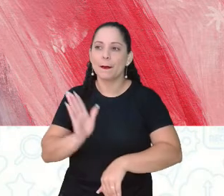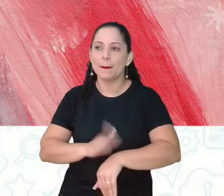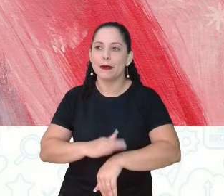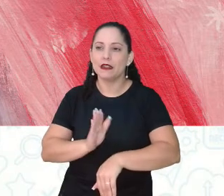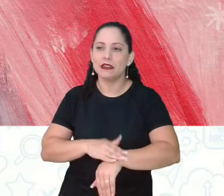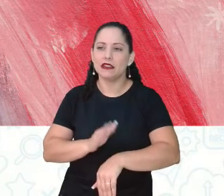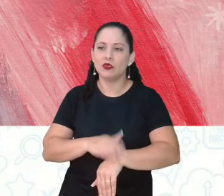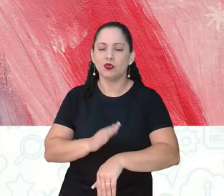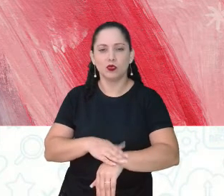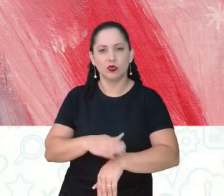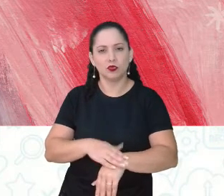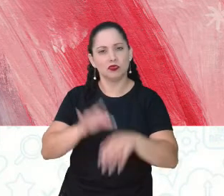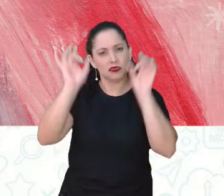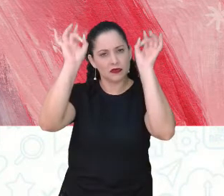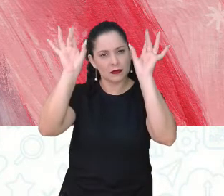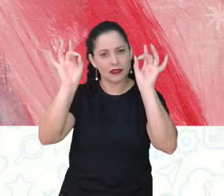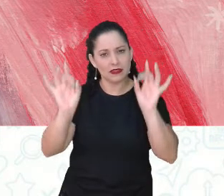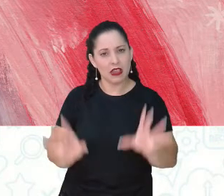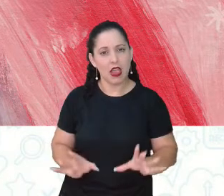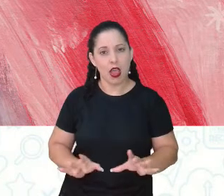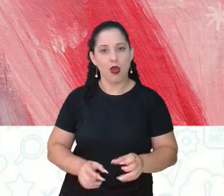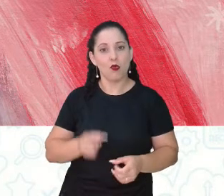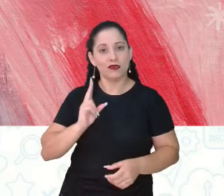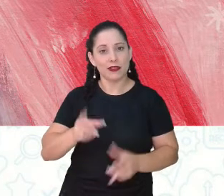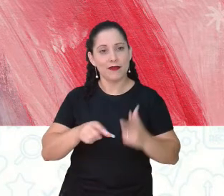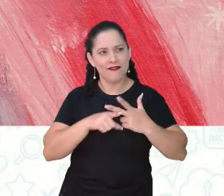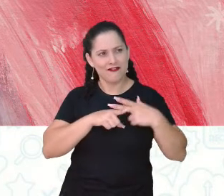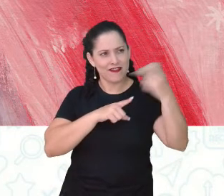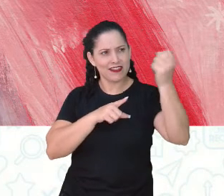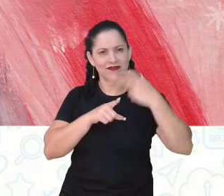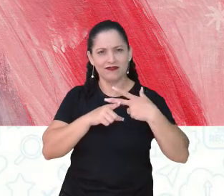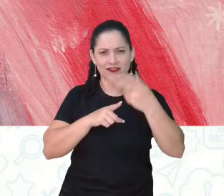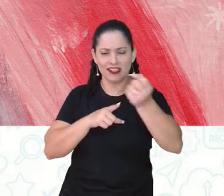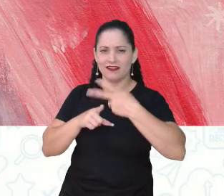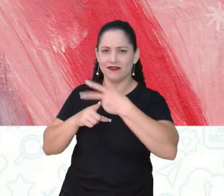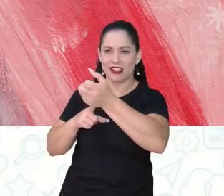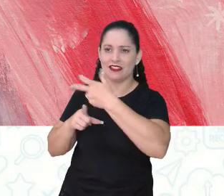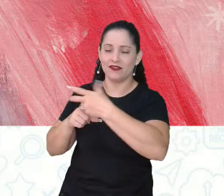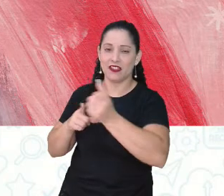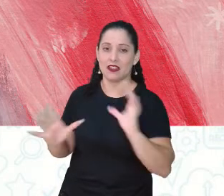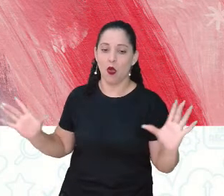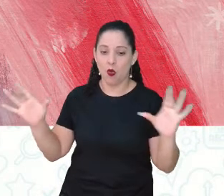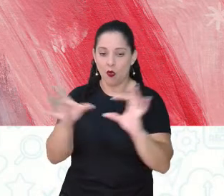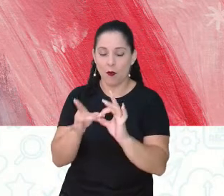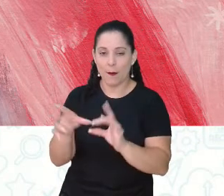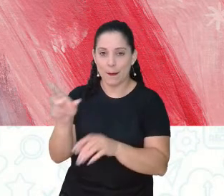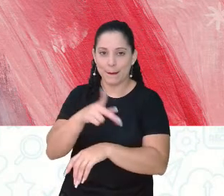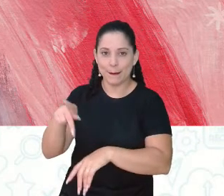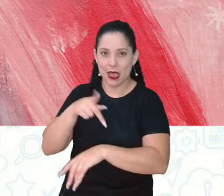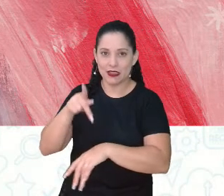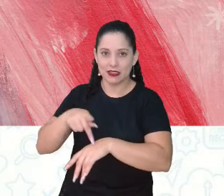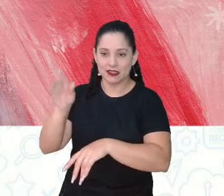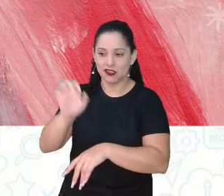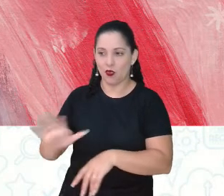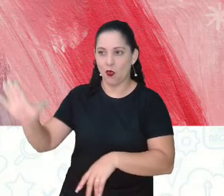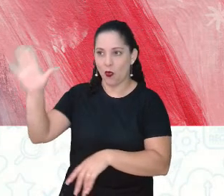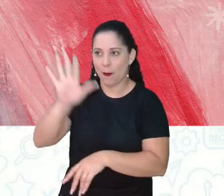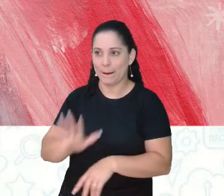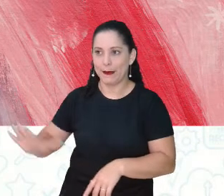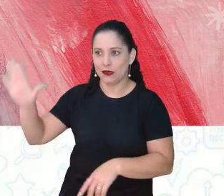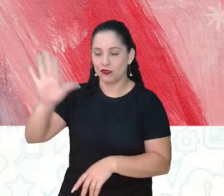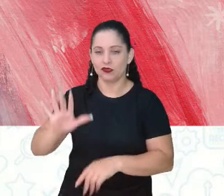muito prestigiado pelas sucessivas vitórias contra a coligação de países europeus. Então, a figura